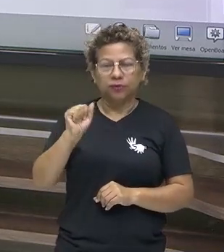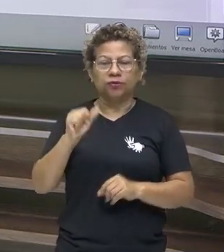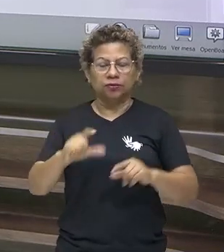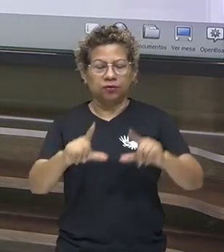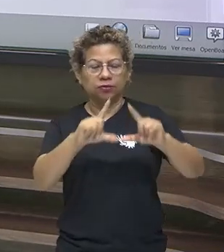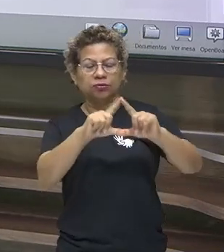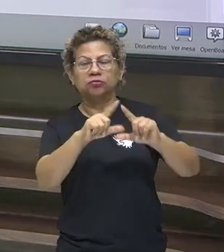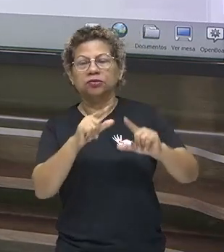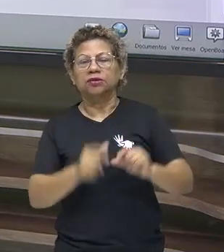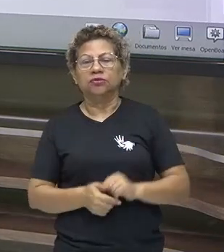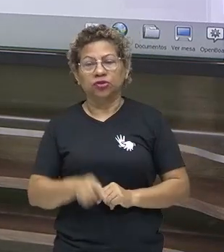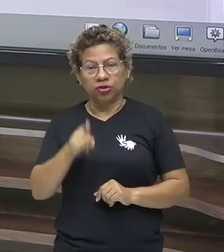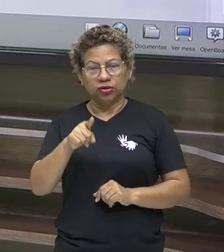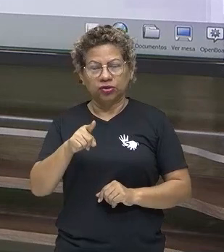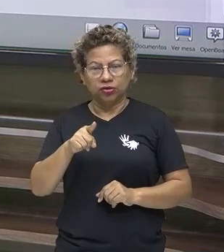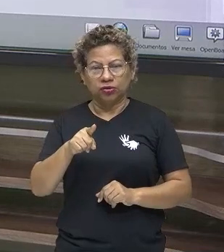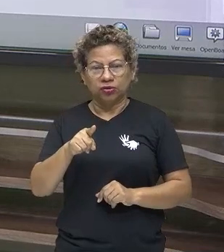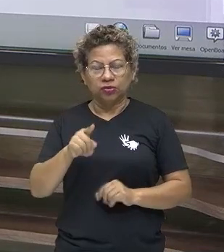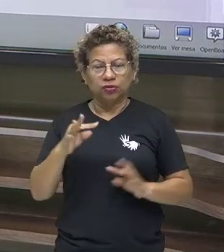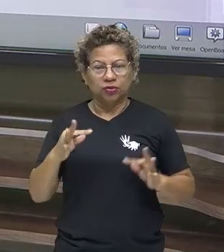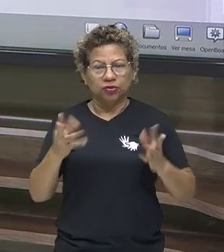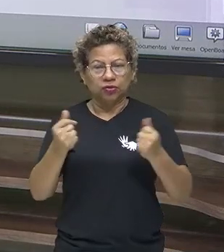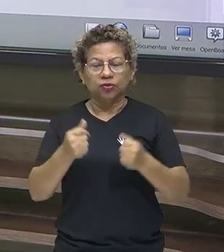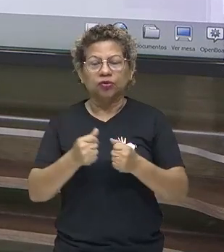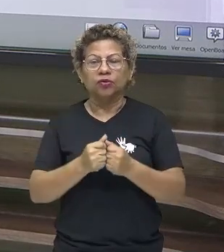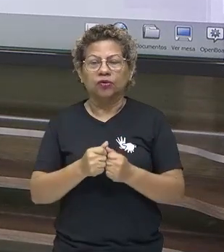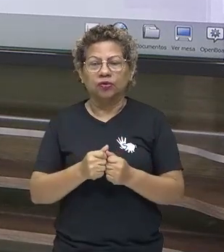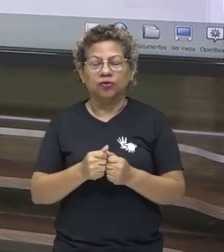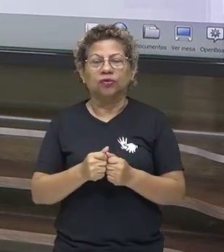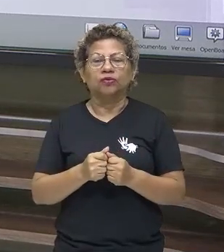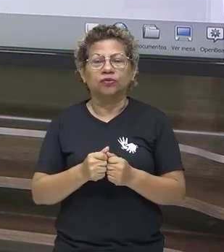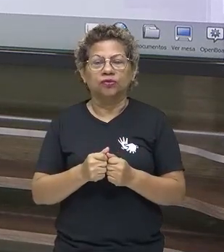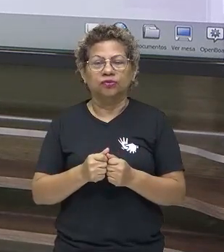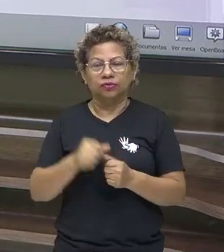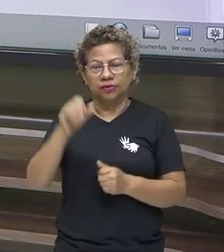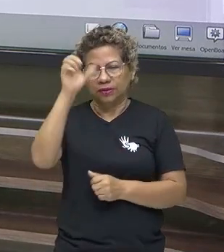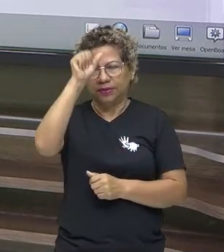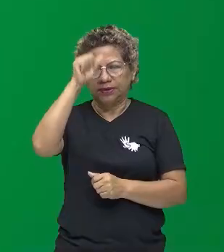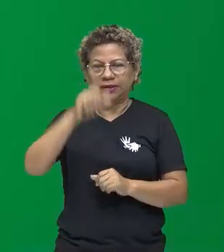triângulo. Espero que todos tenham gostado e até a próxima aula.